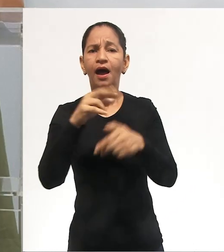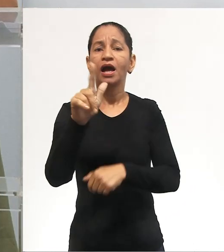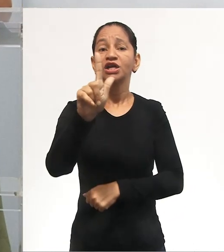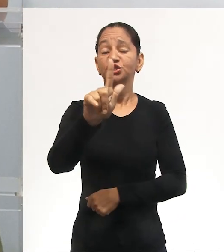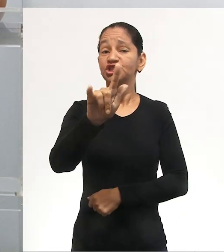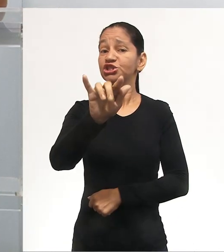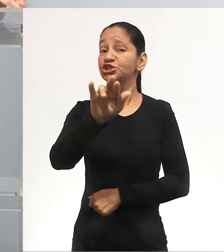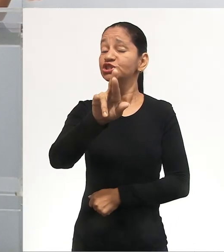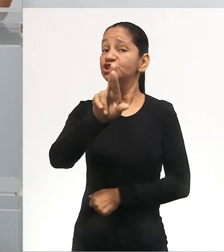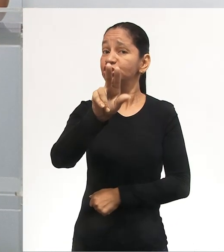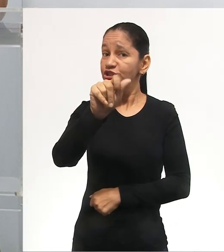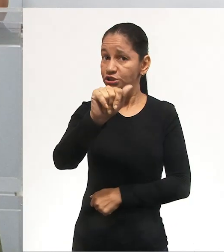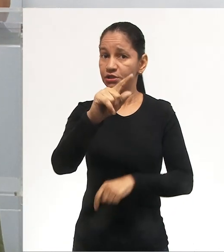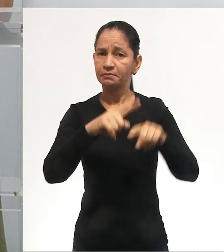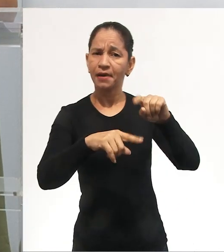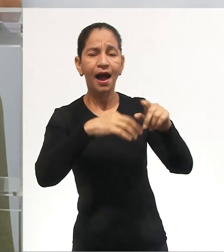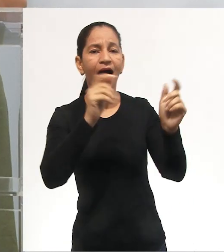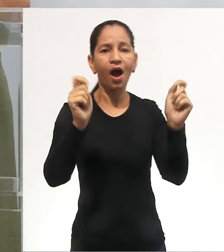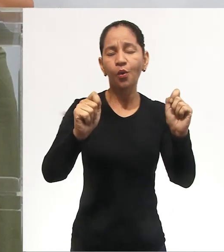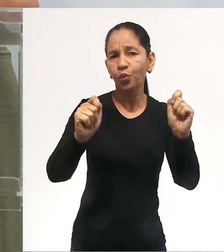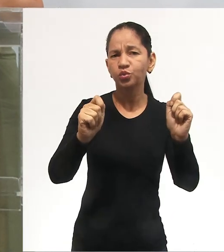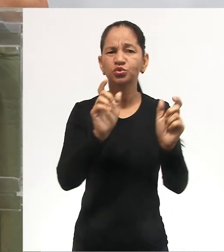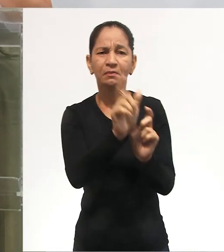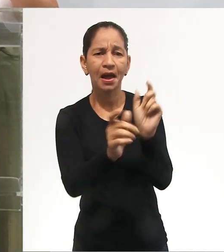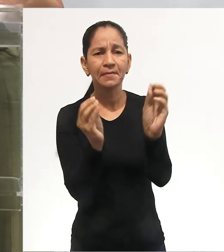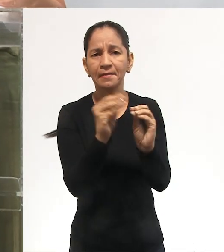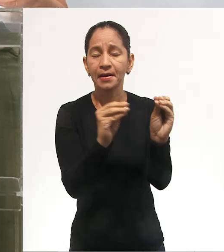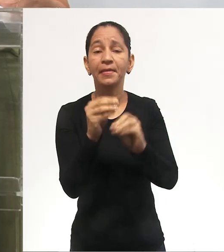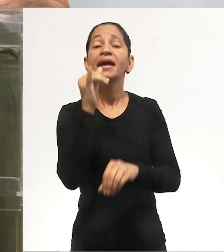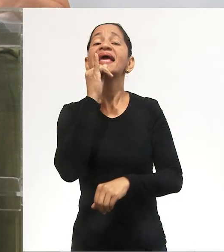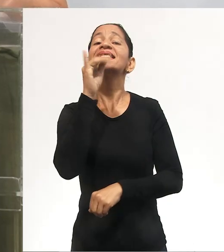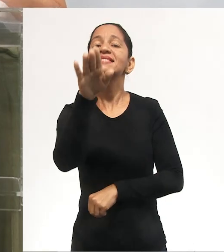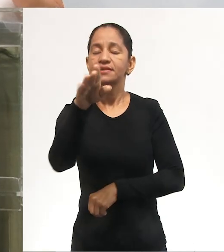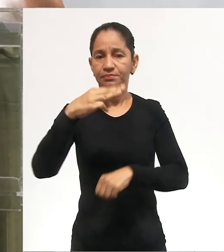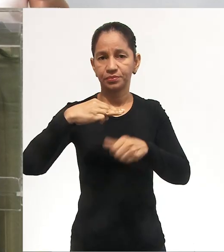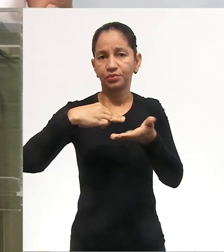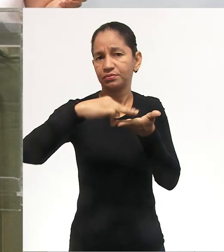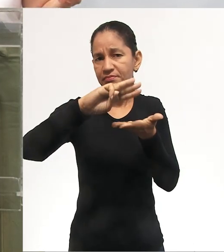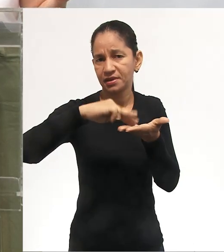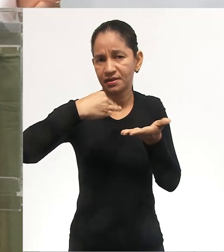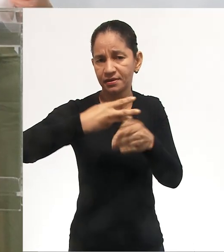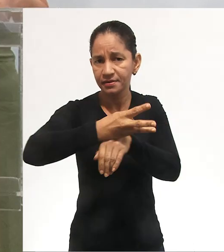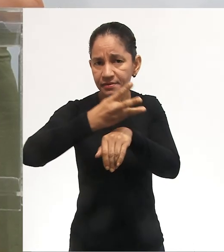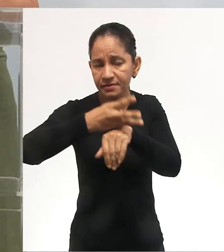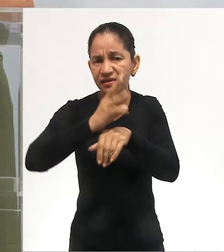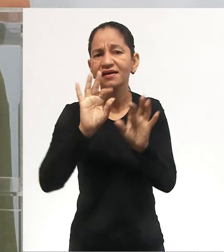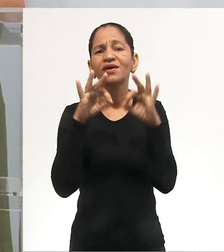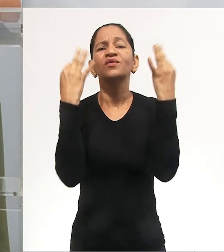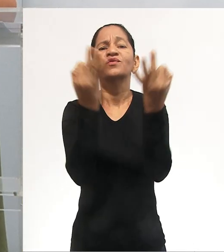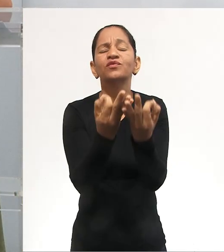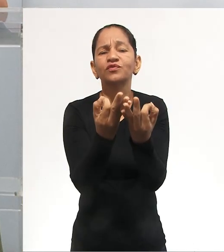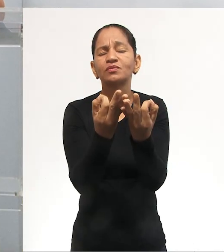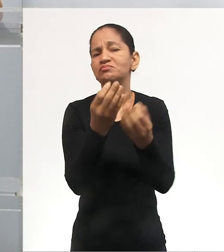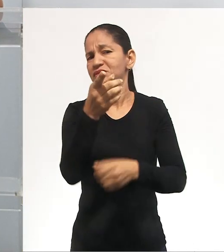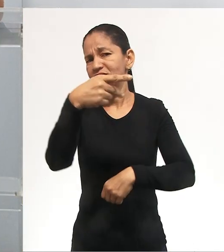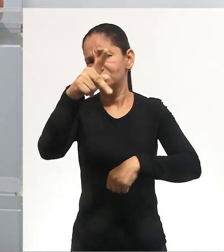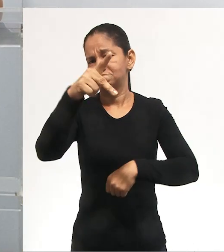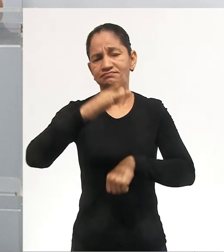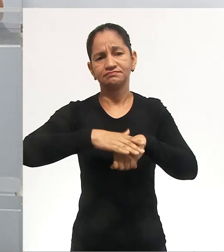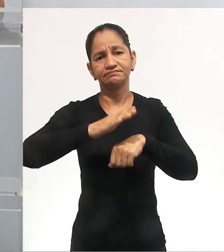concordância correta ou não. Por exemplo, nas mensagens de WhatsApp, nos grupos da família, ou